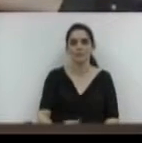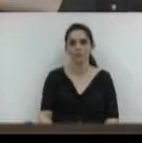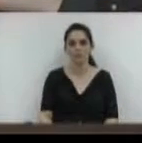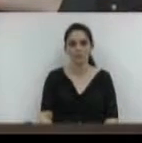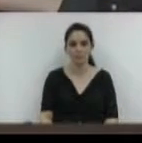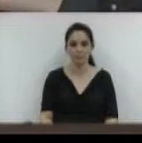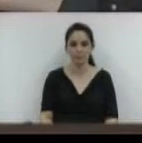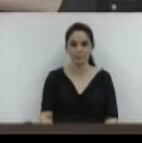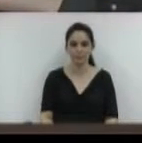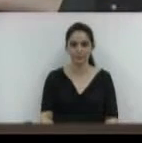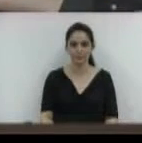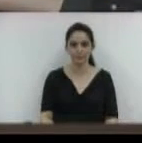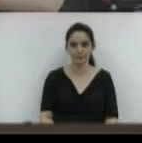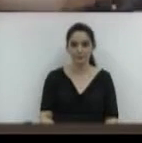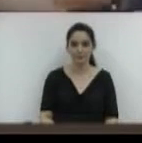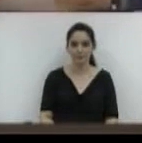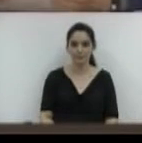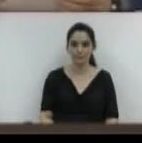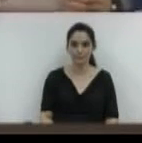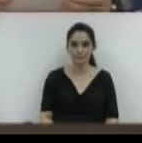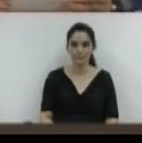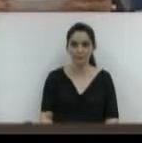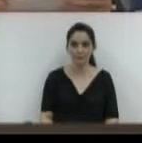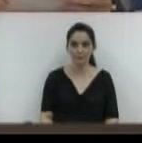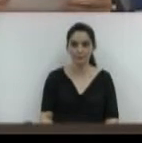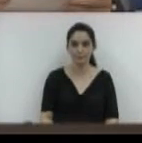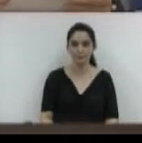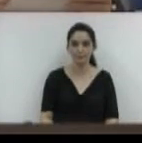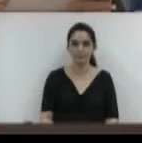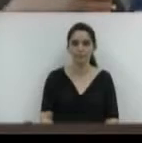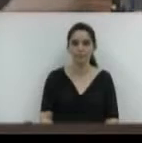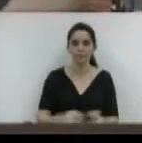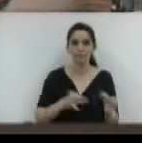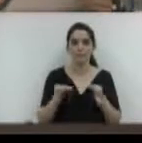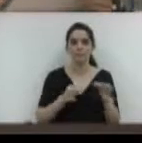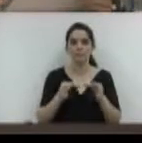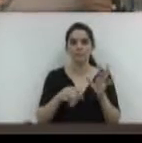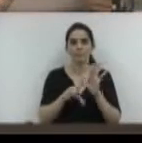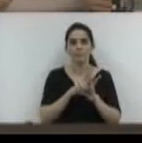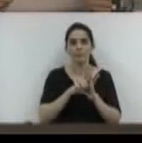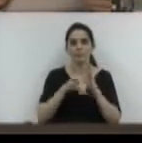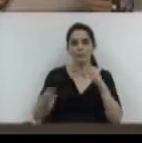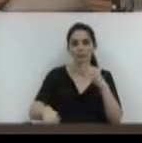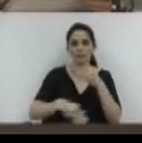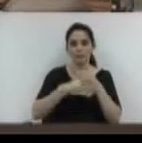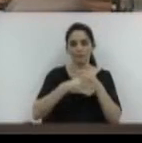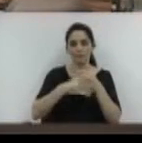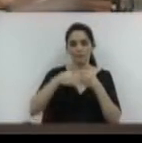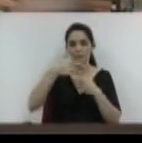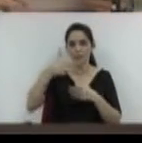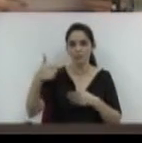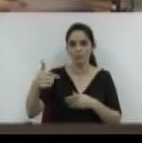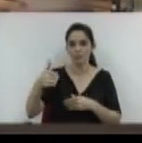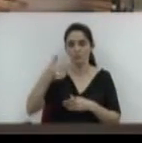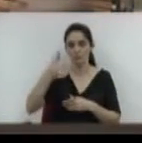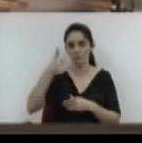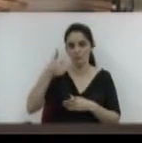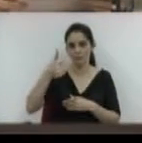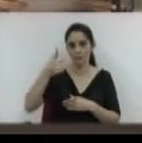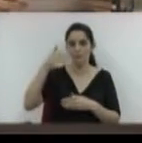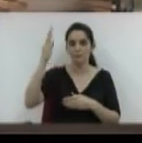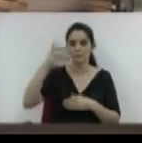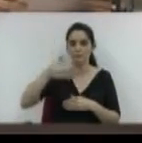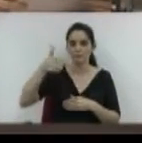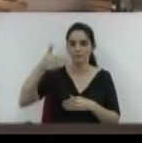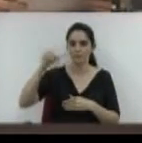projeto e encaminha às comissões. Projeto de lei complementar número 21/2015. Altera